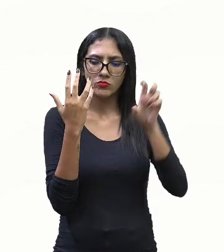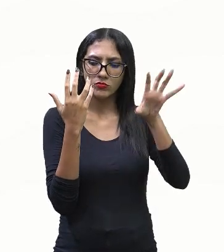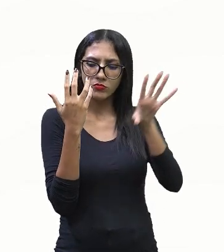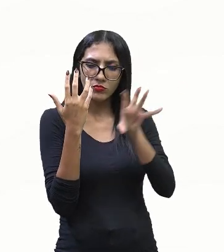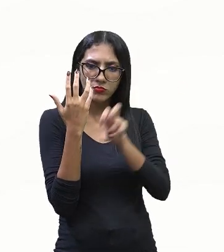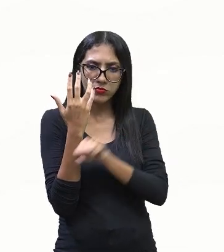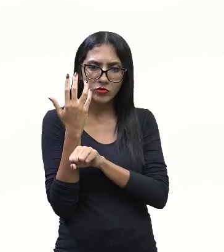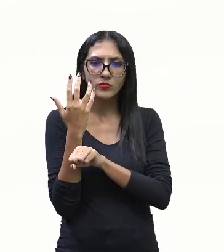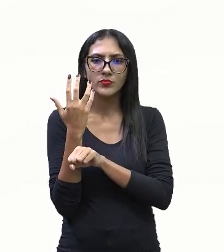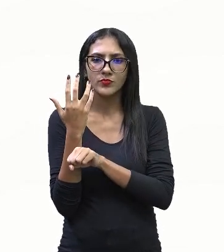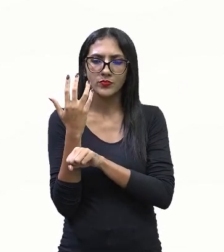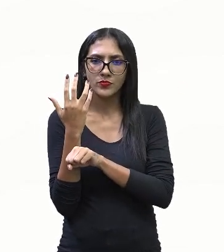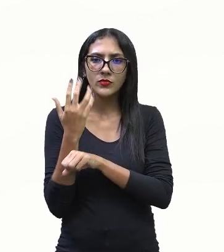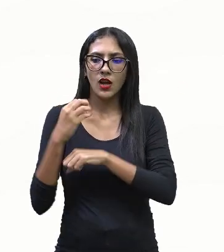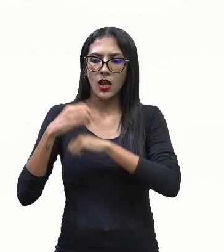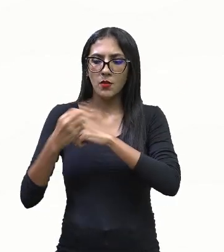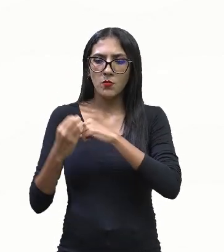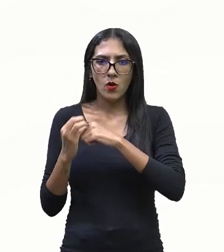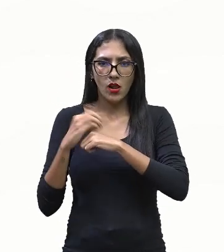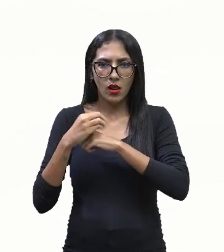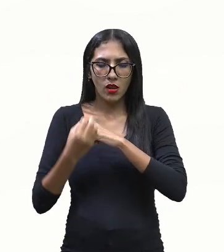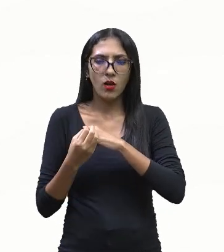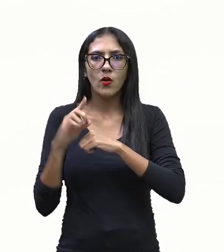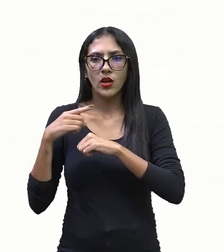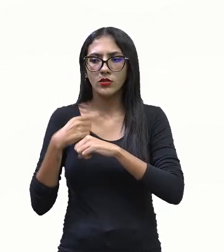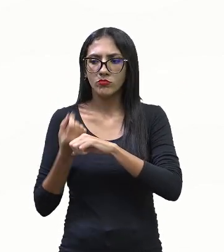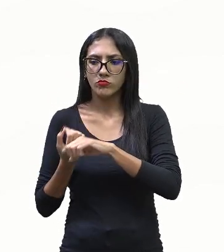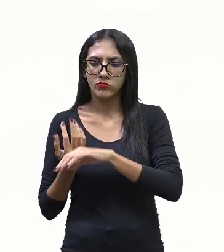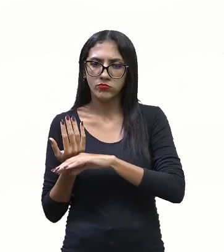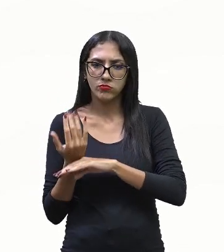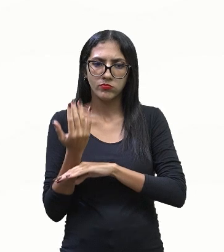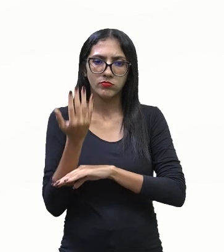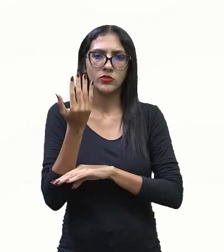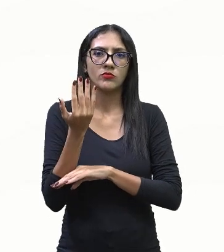e a respiração celular, né, libera,